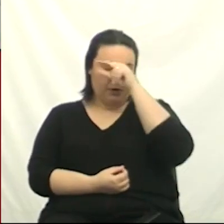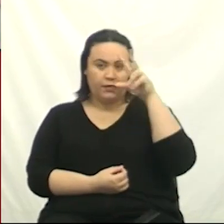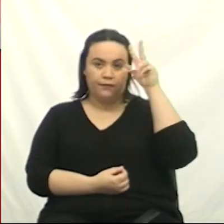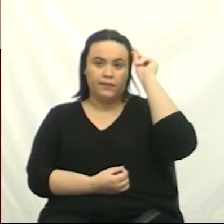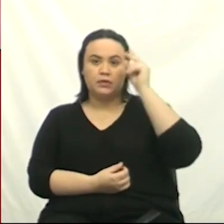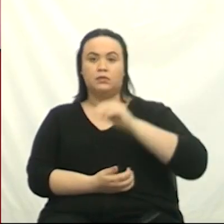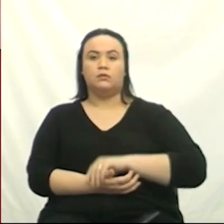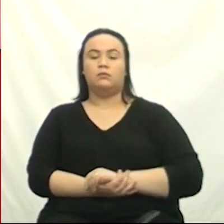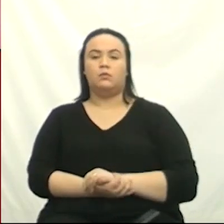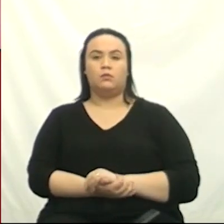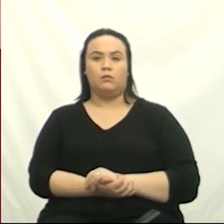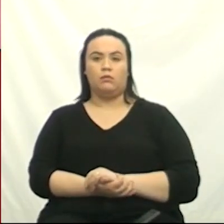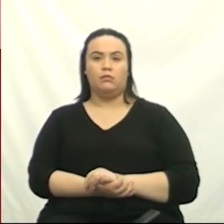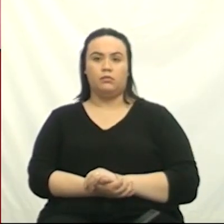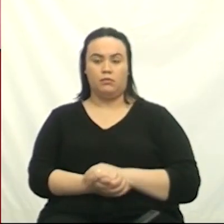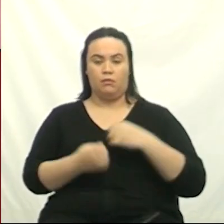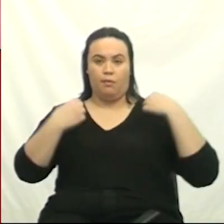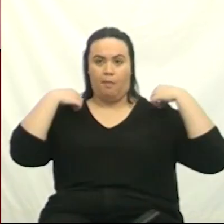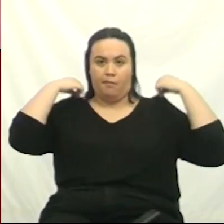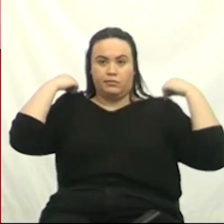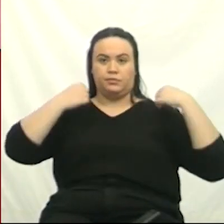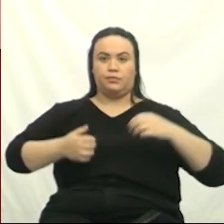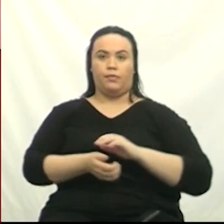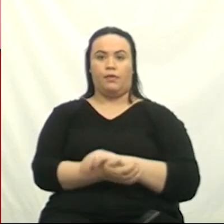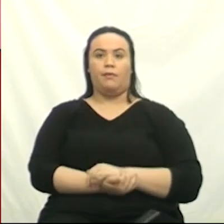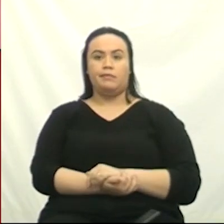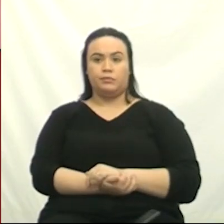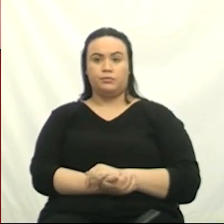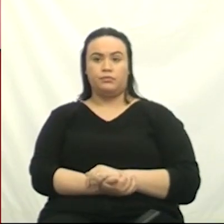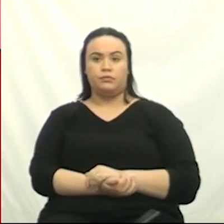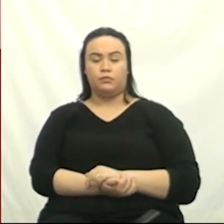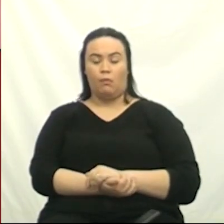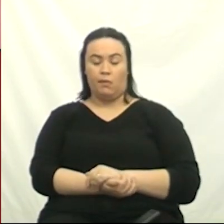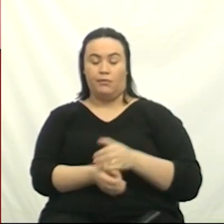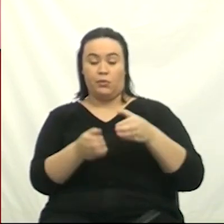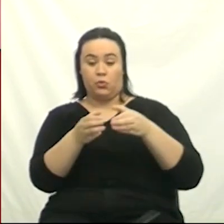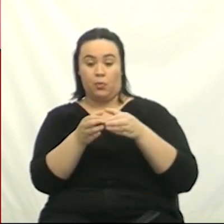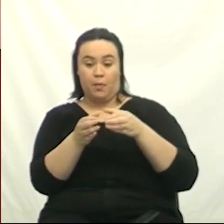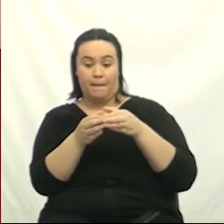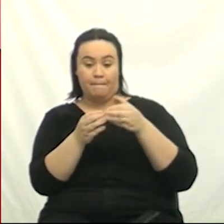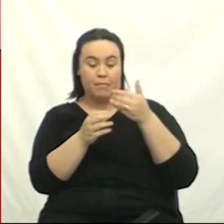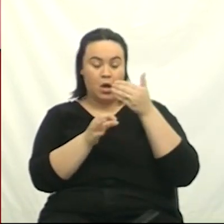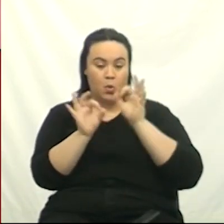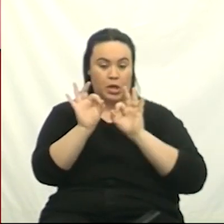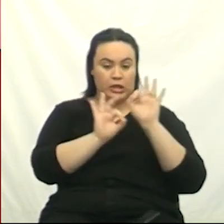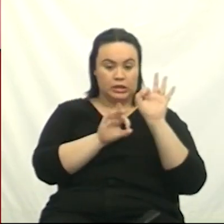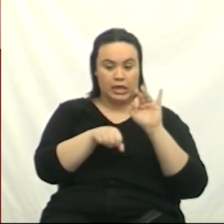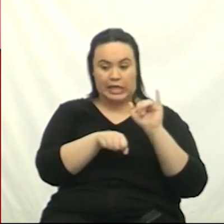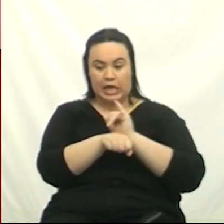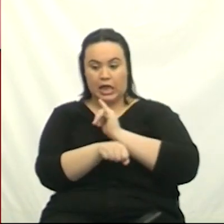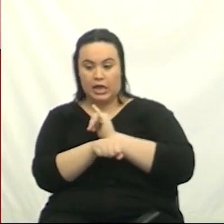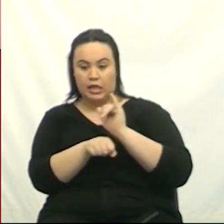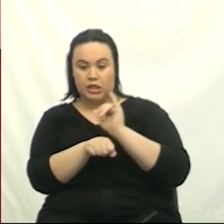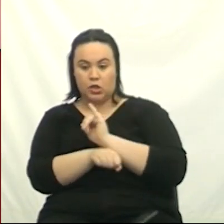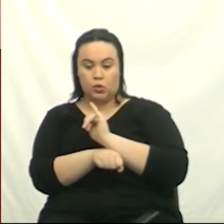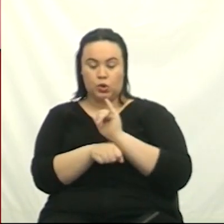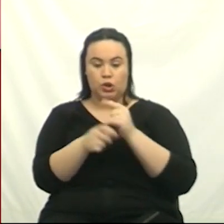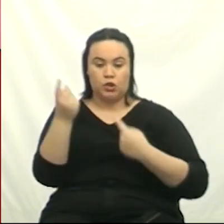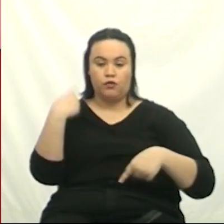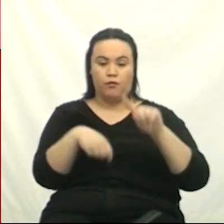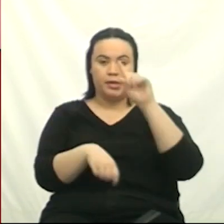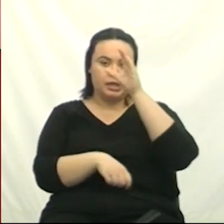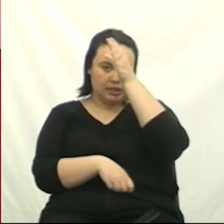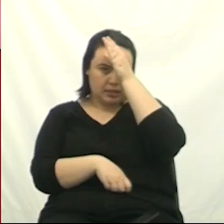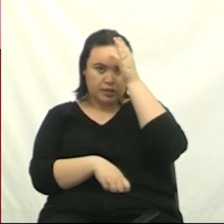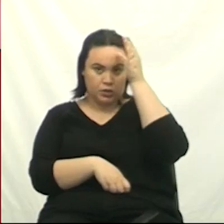nossos nosso comando da nossa cidade pensar um pouco mais sobre o desenvolvimento da nossa cidade